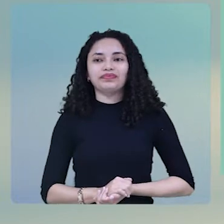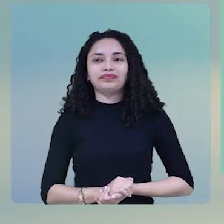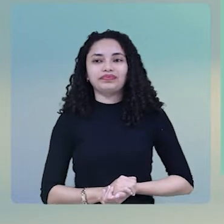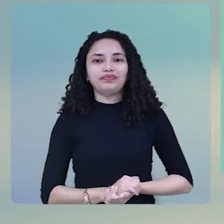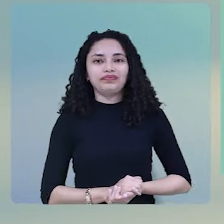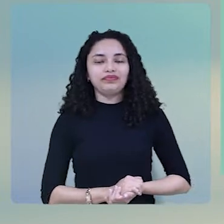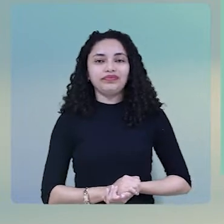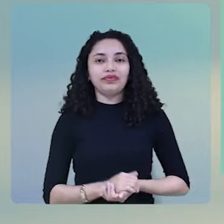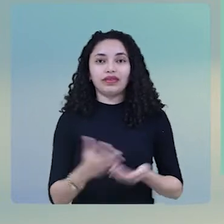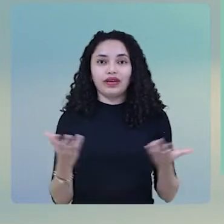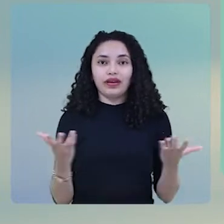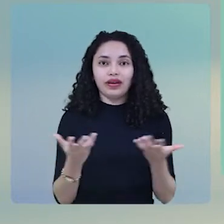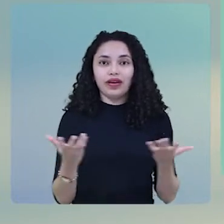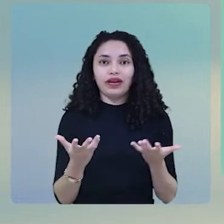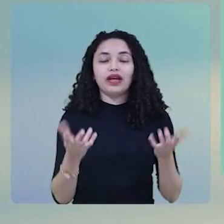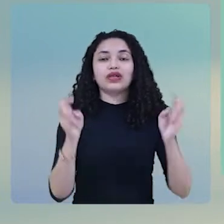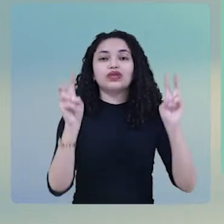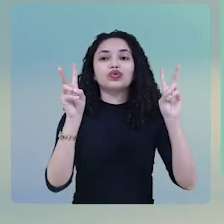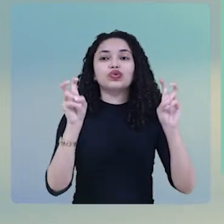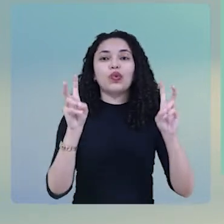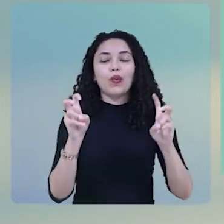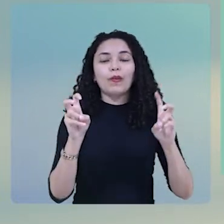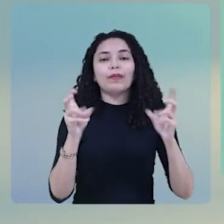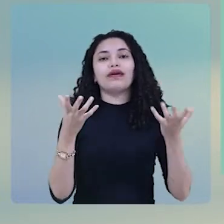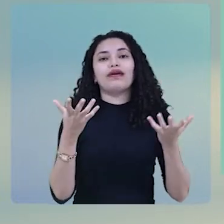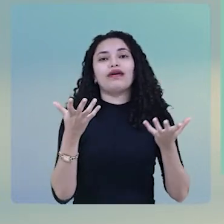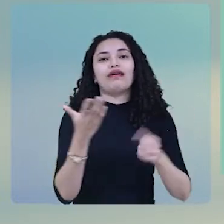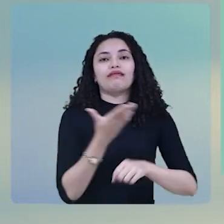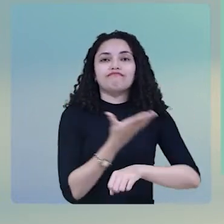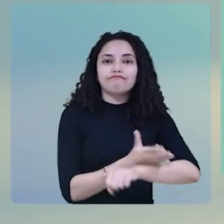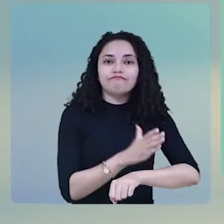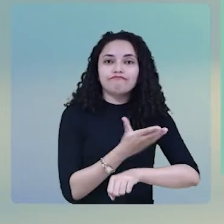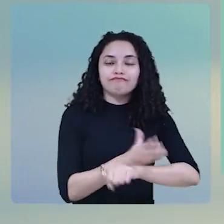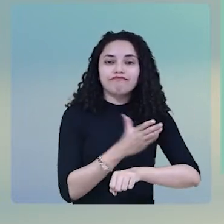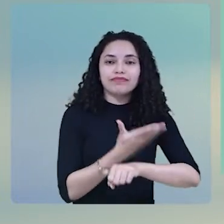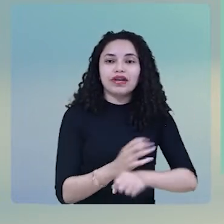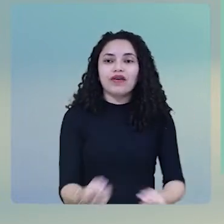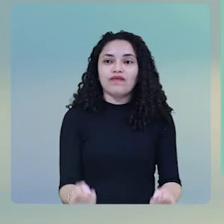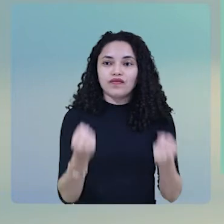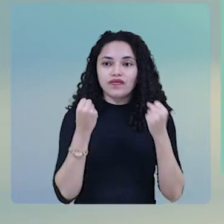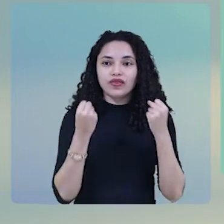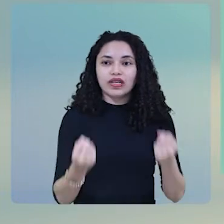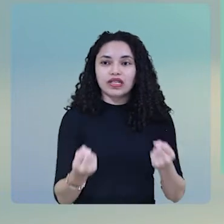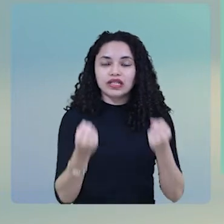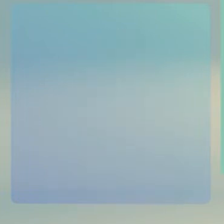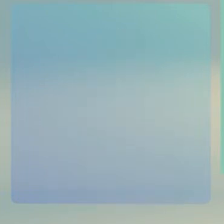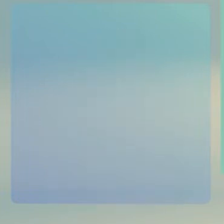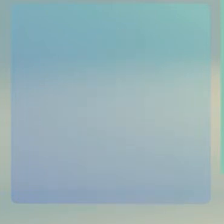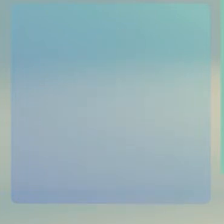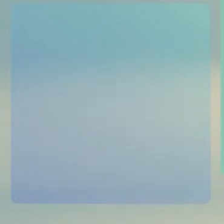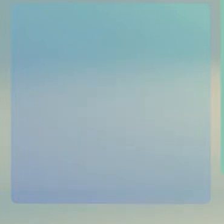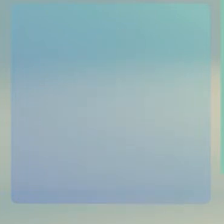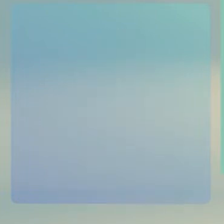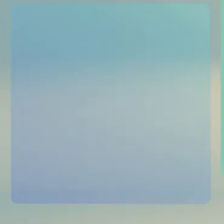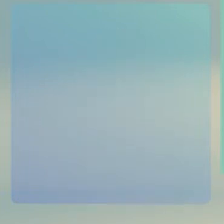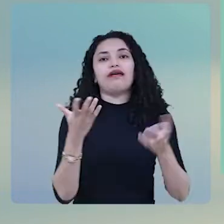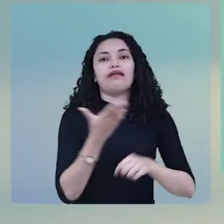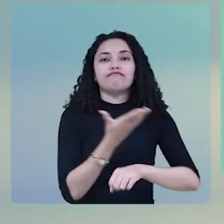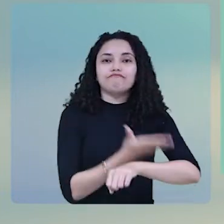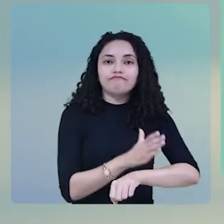Então vamos falar aqui da atividade física, exercício físico e saúde. Você sabia que há